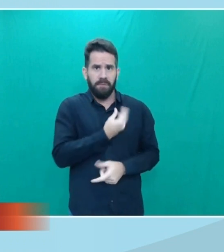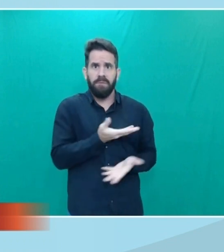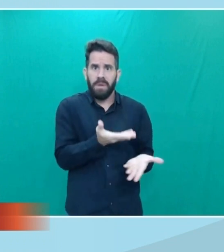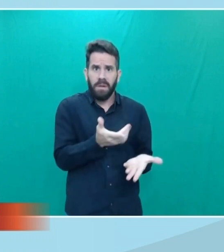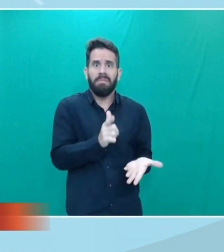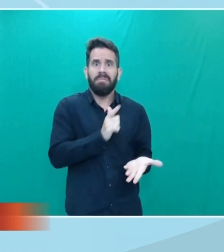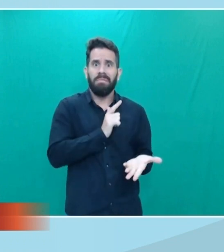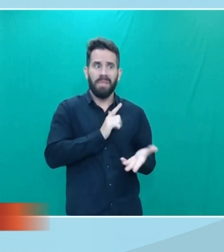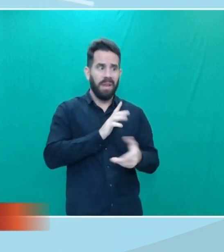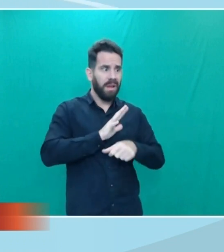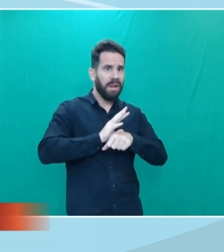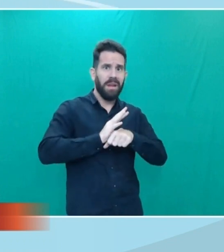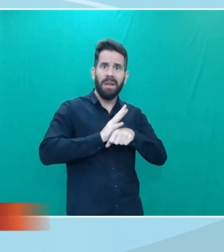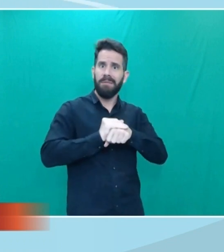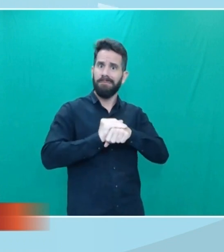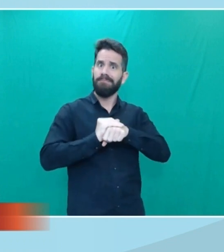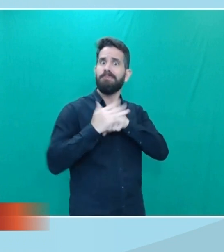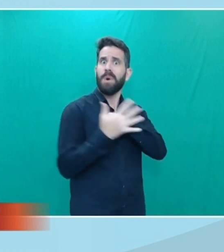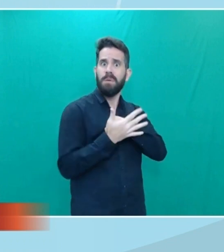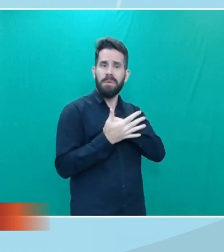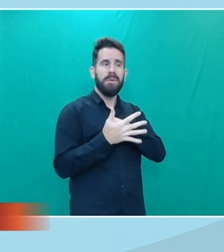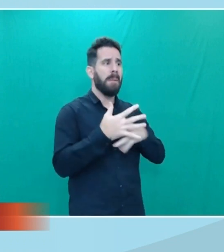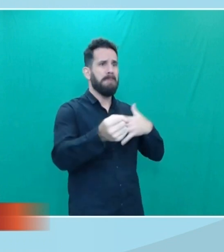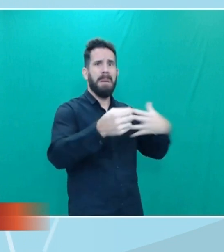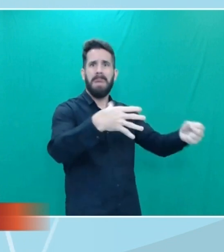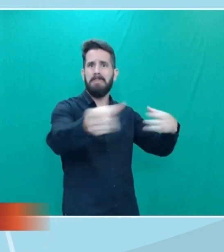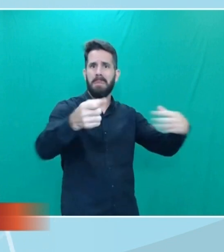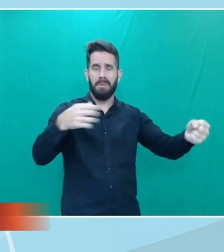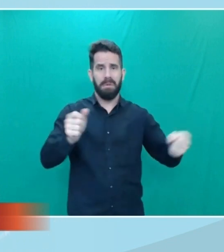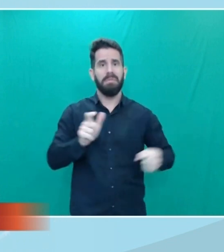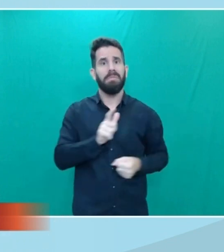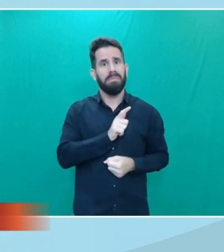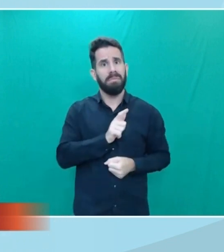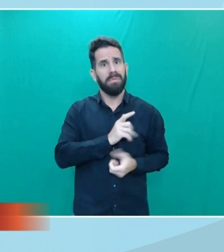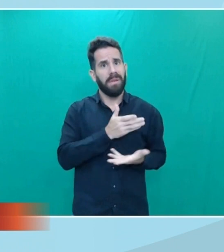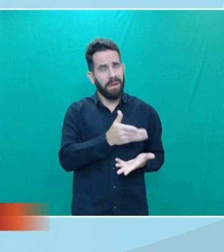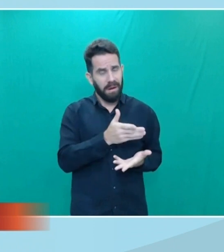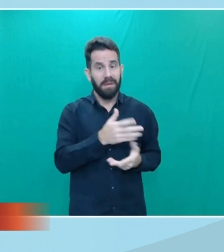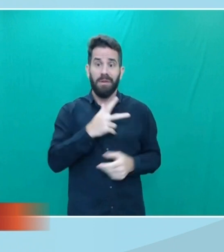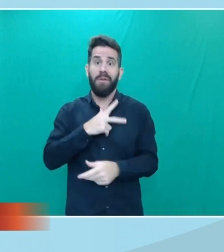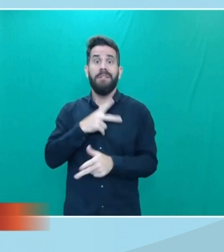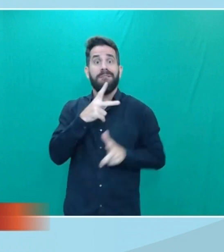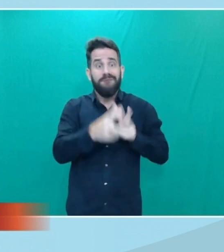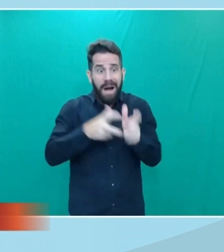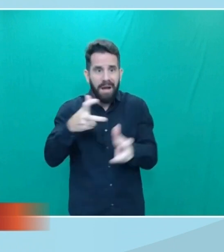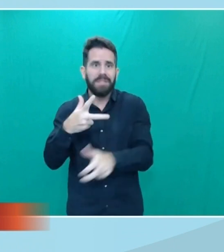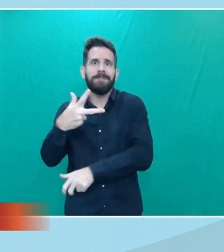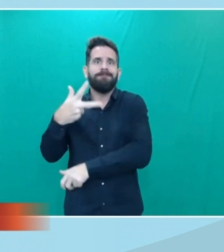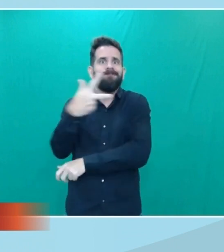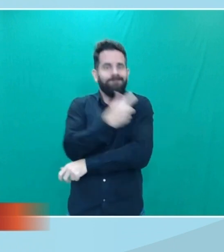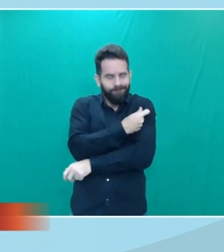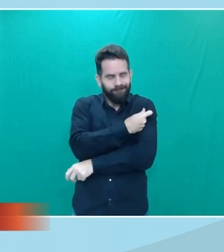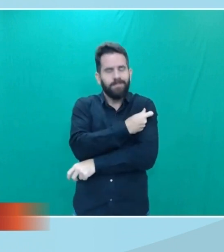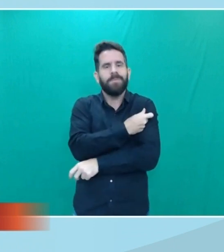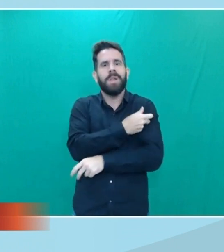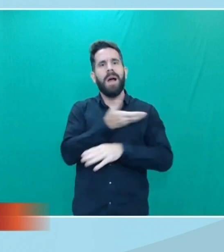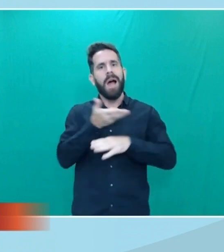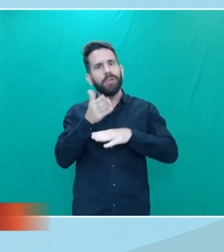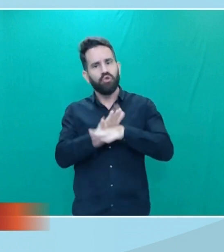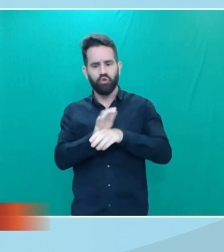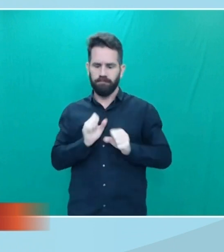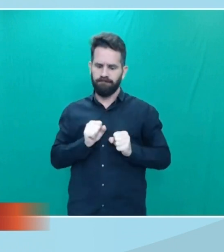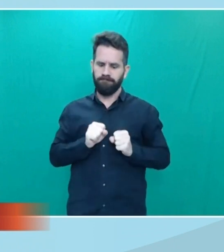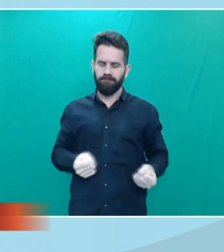e a vacina é a melhor forma, né? Uma das únicas formas que a gente tem para prevenir contra